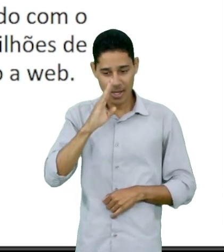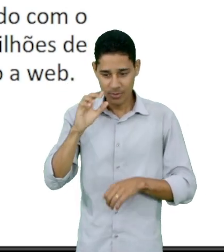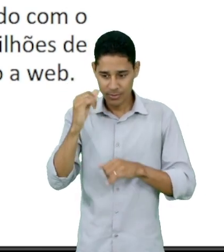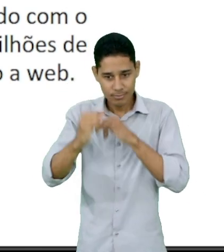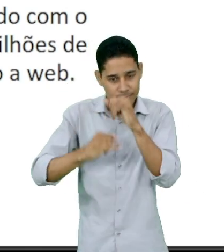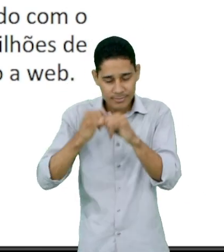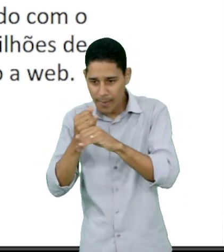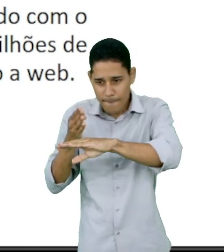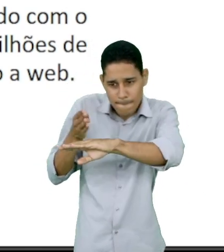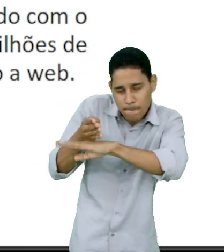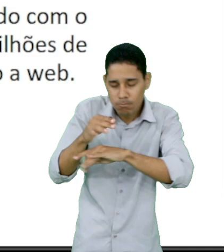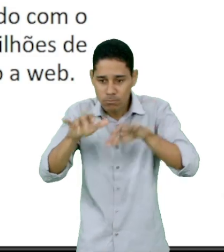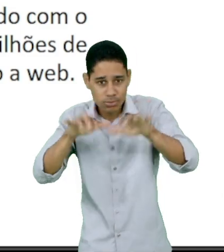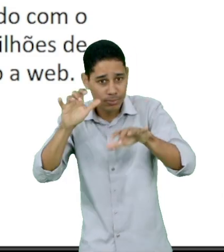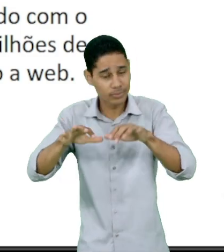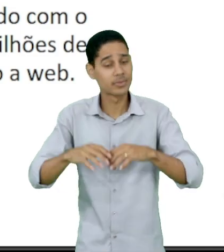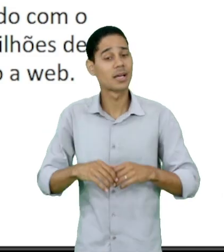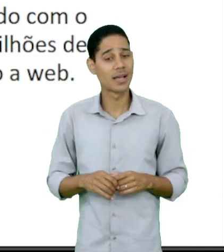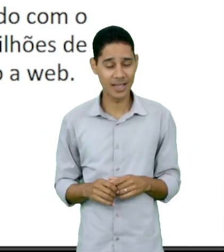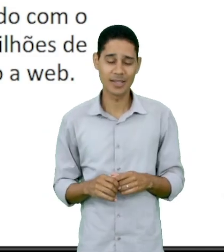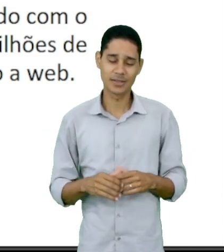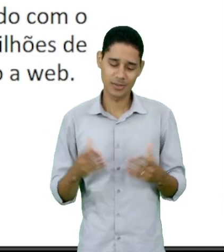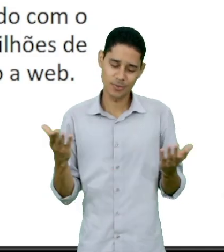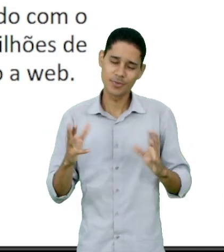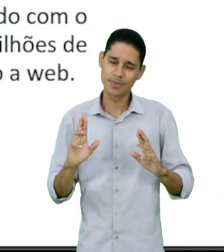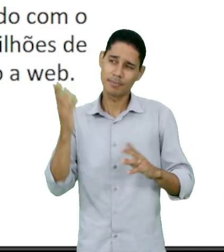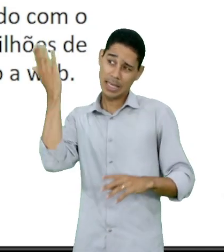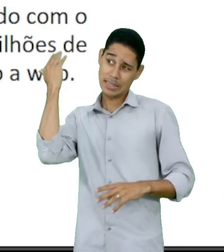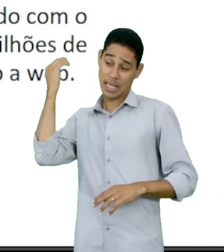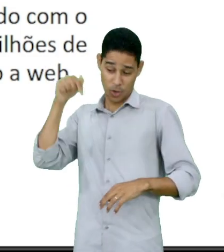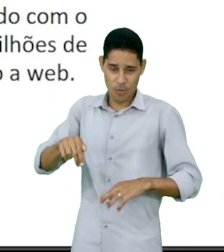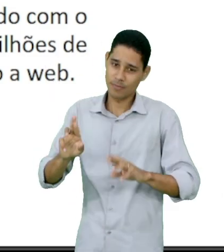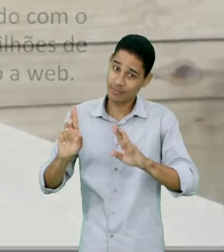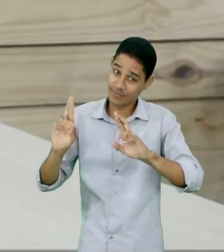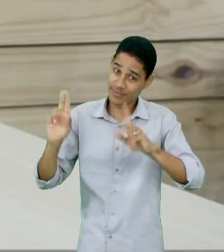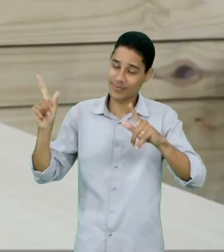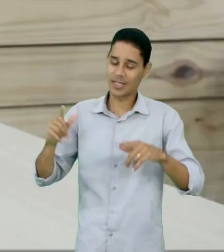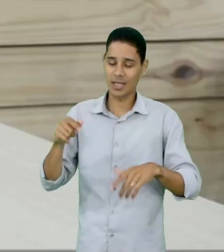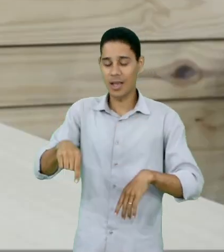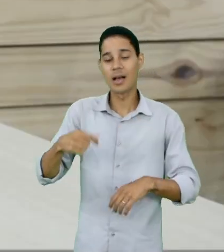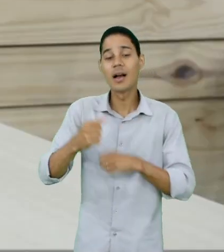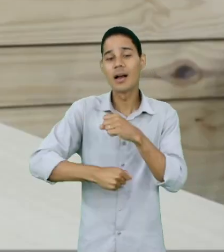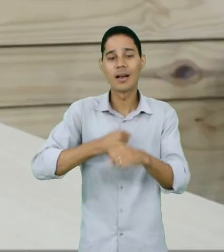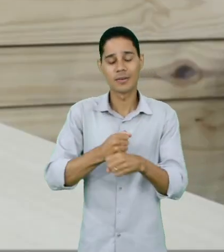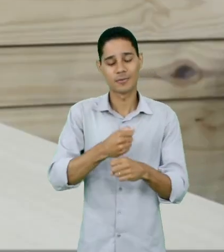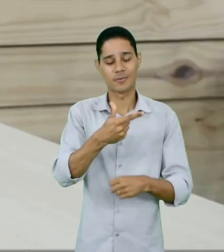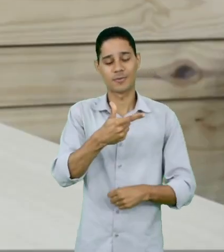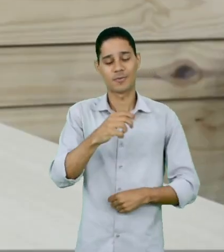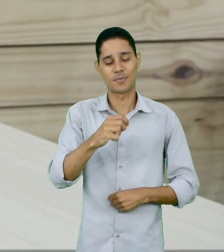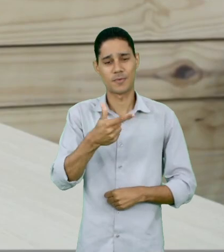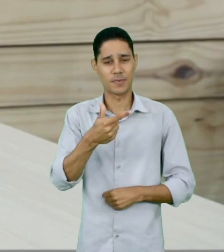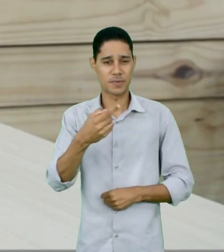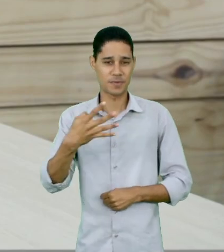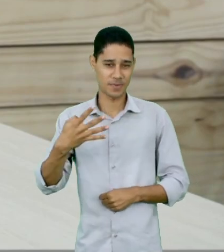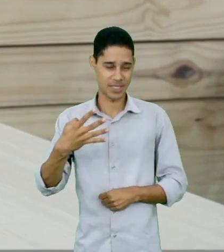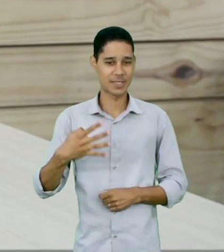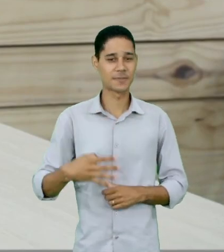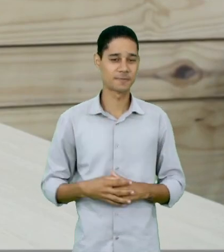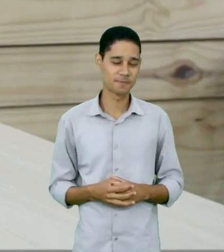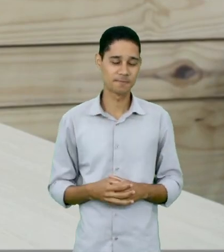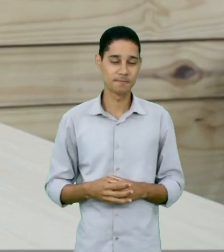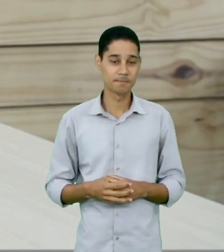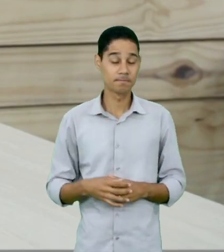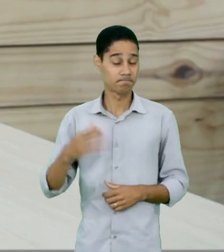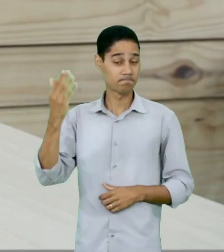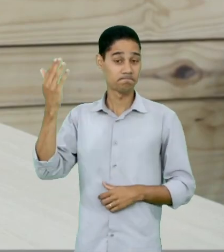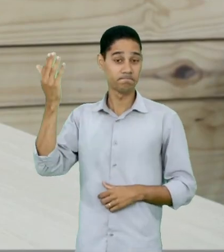um cenário completamente diferente hoje, né? Em pleno 2024. A gente teve um boom na época